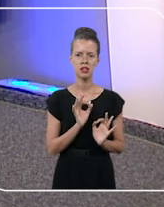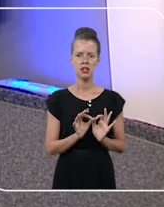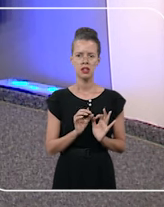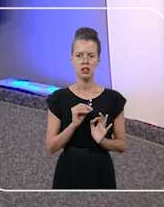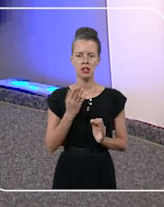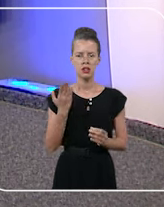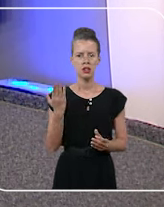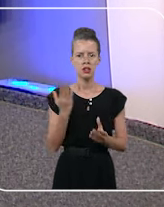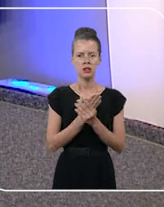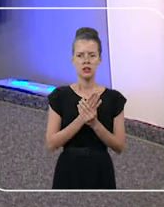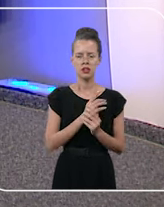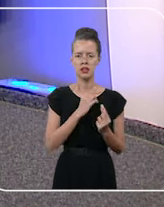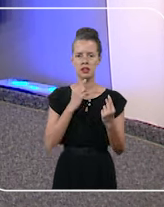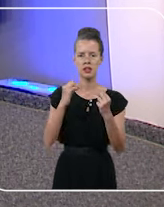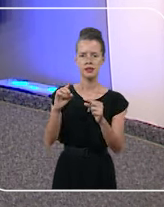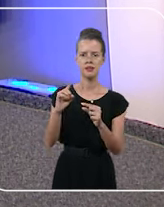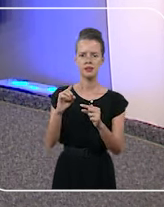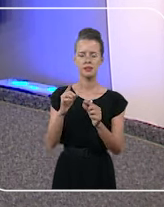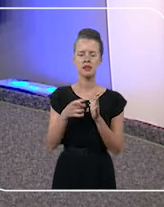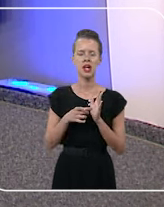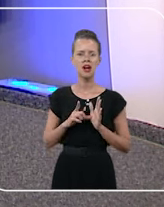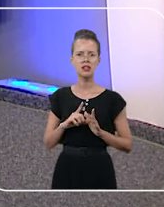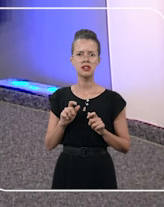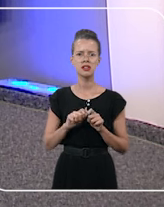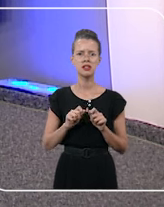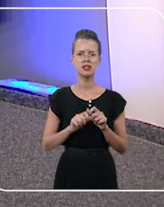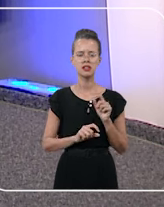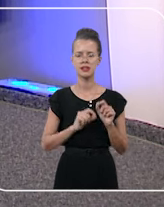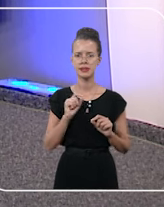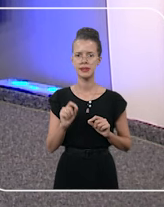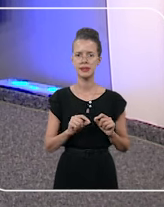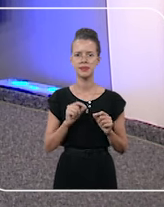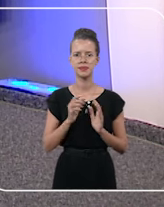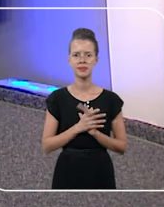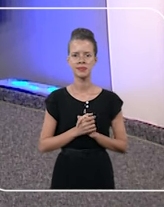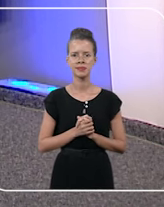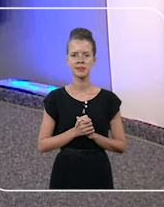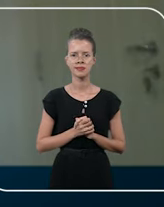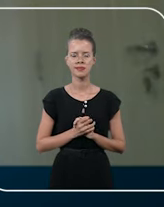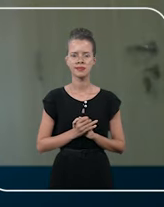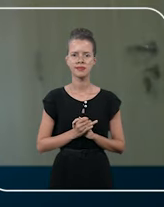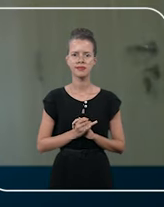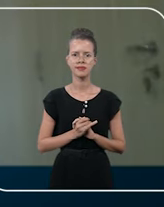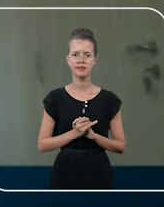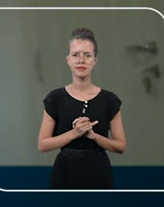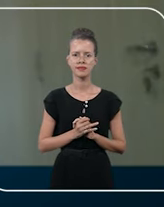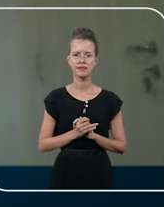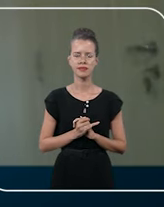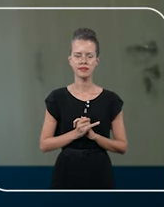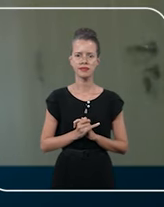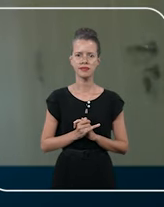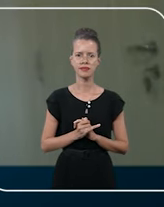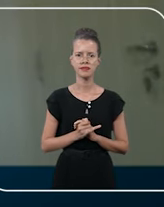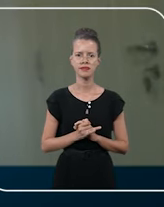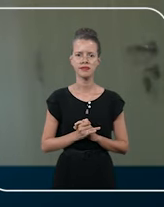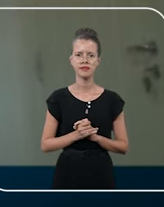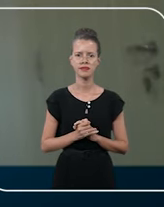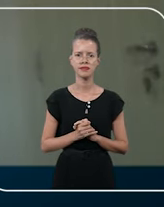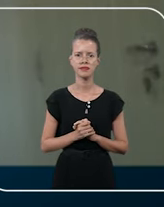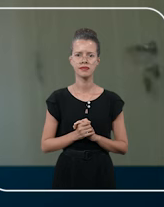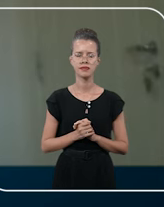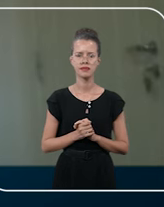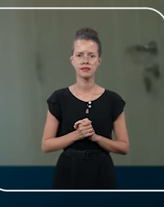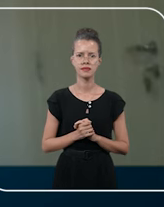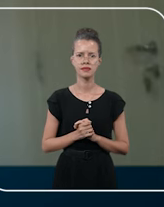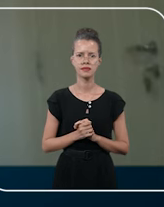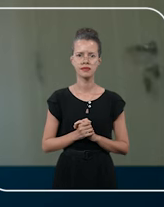de uma reparação. Começando por você, por favor, professora Natália. Bem,